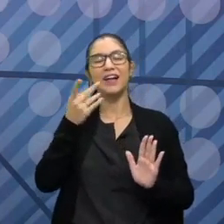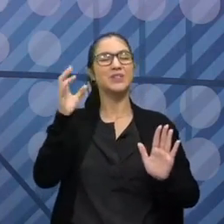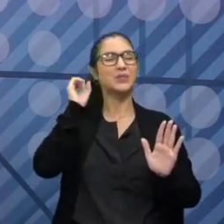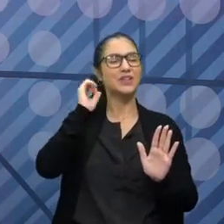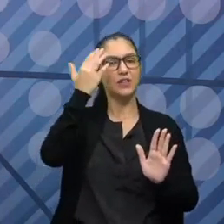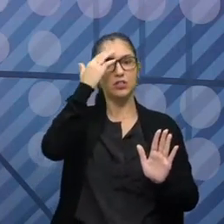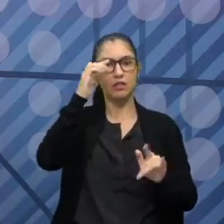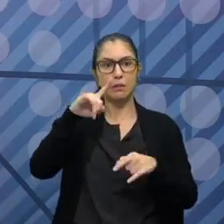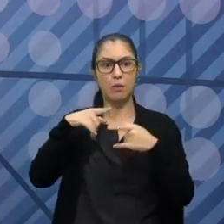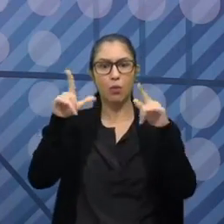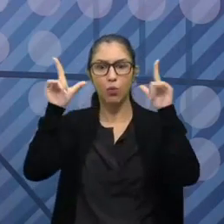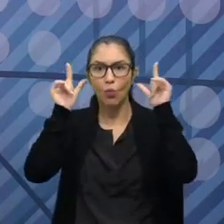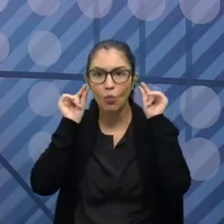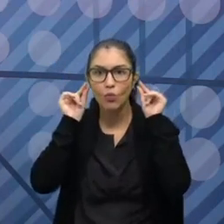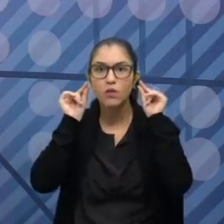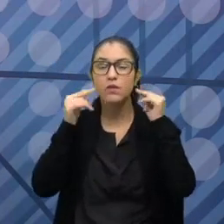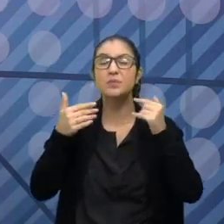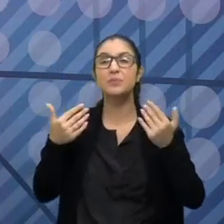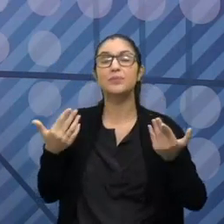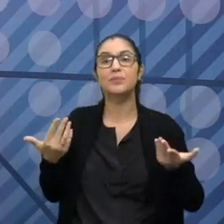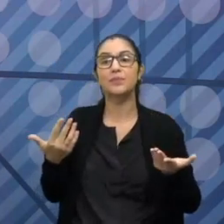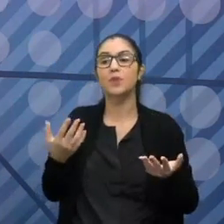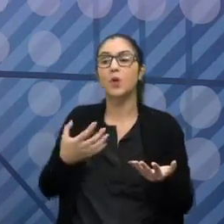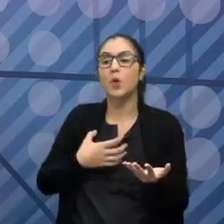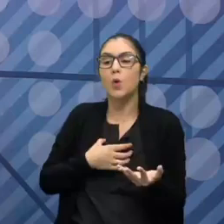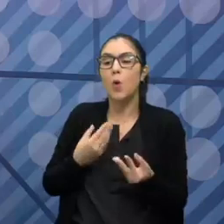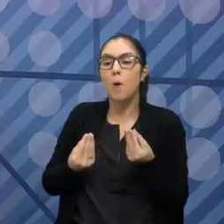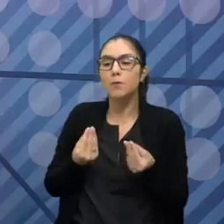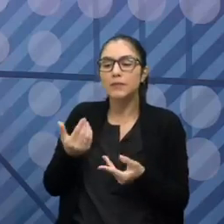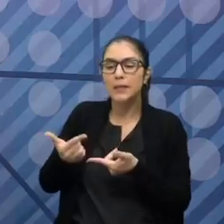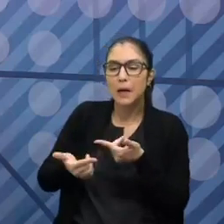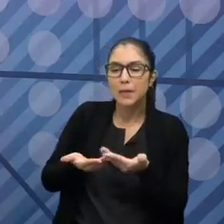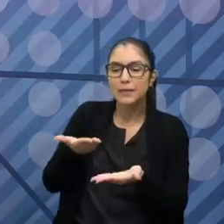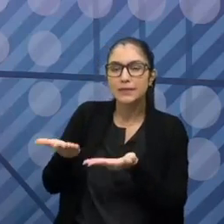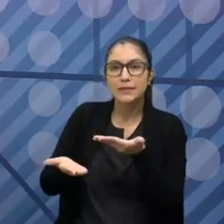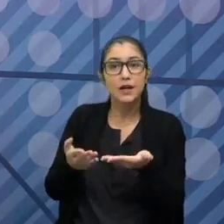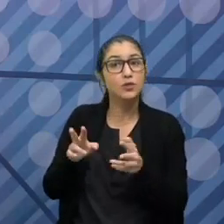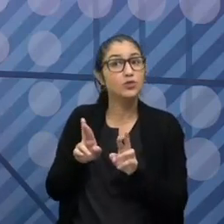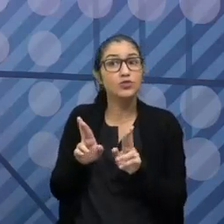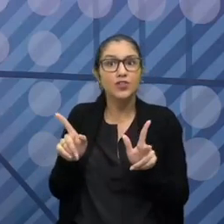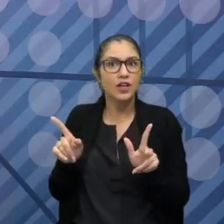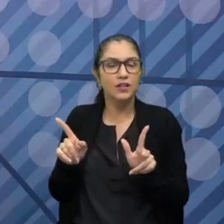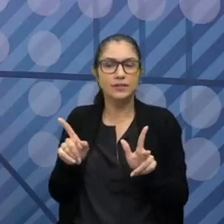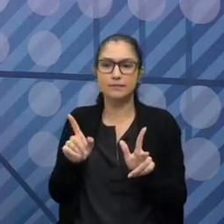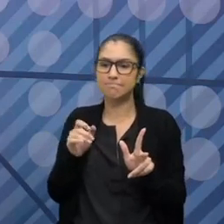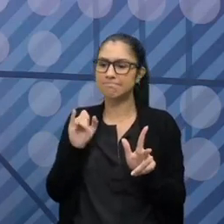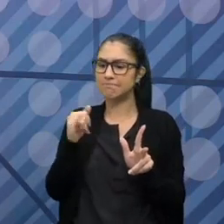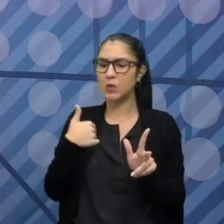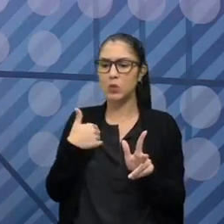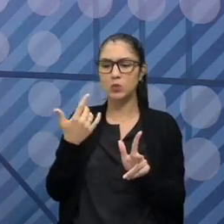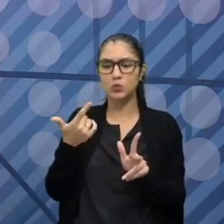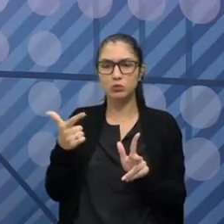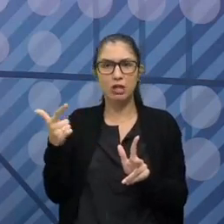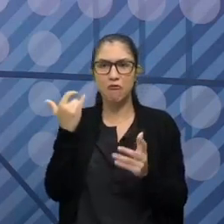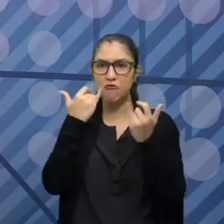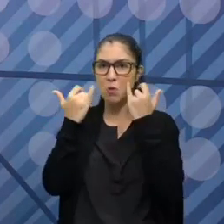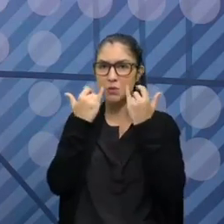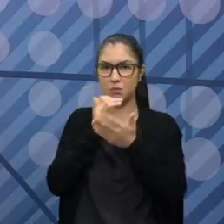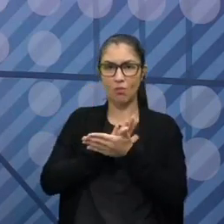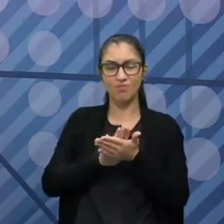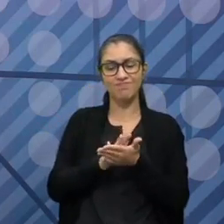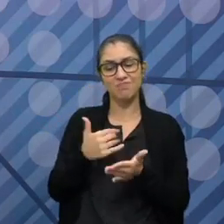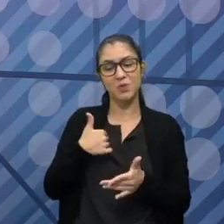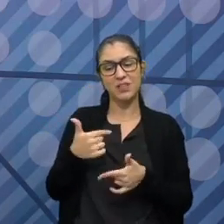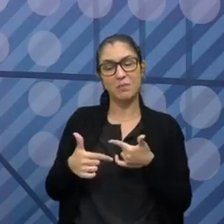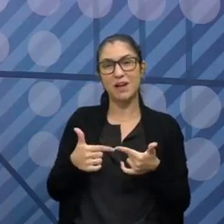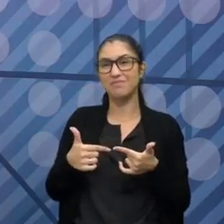aí depois perdeu a audição. Então, a forma que nós vamos trabalhar com esses alunos são diferentes. Se eu não tenho acesso a essas informações, o meu